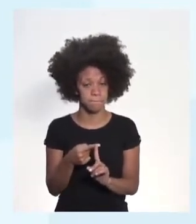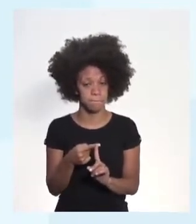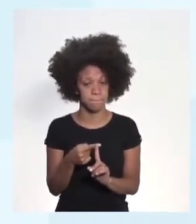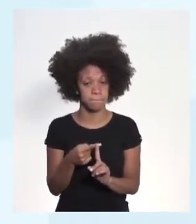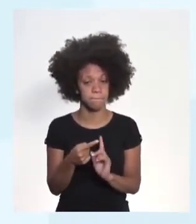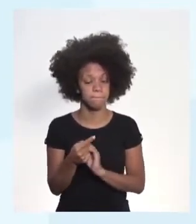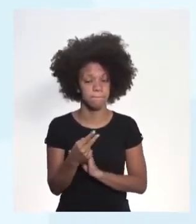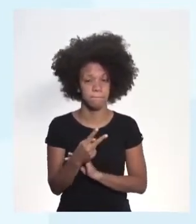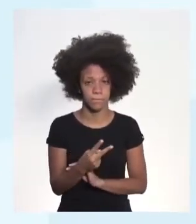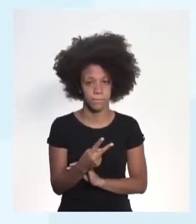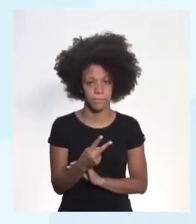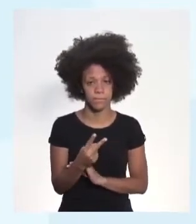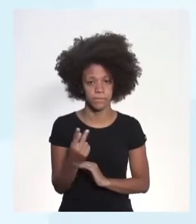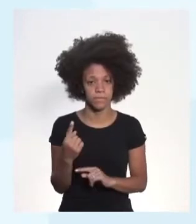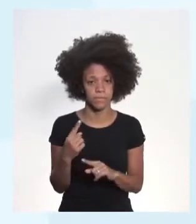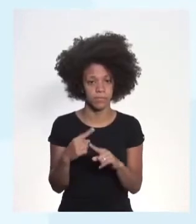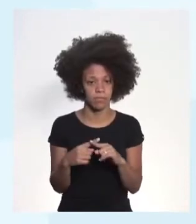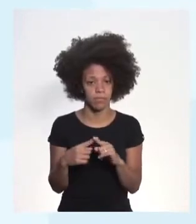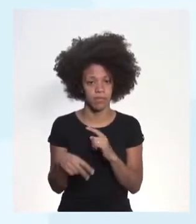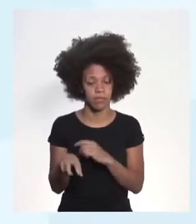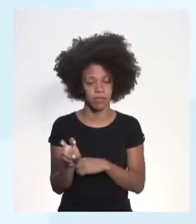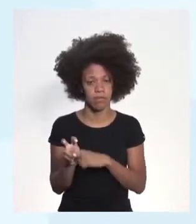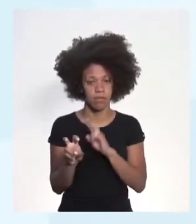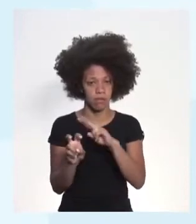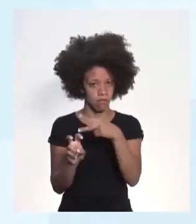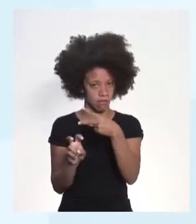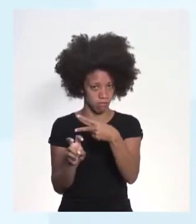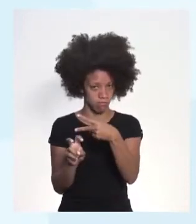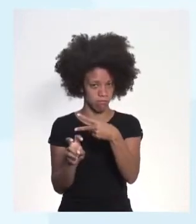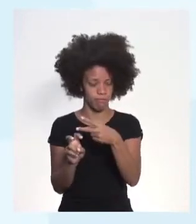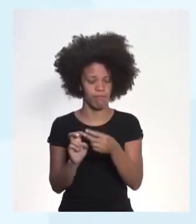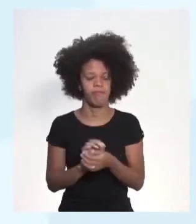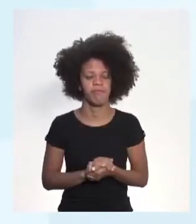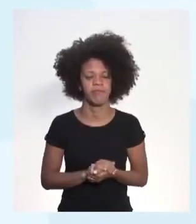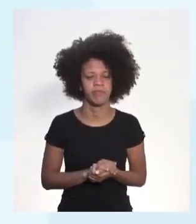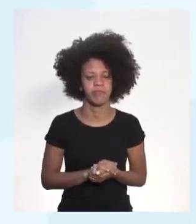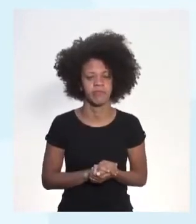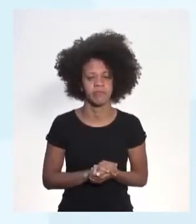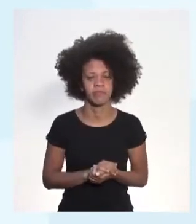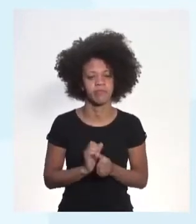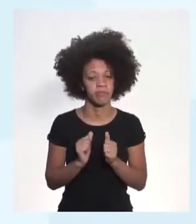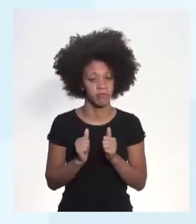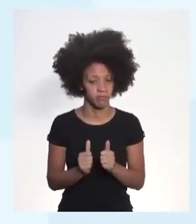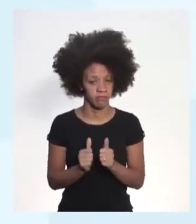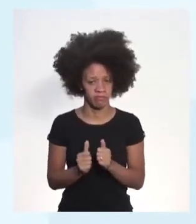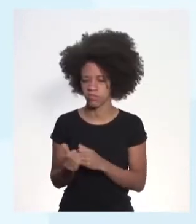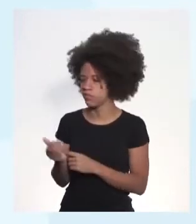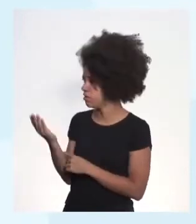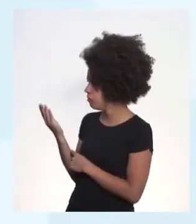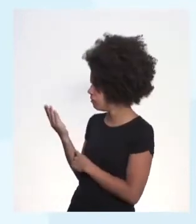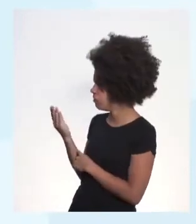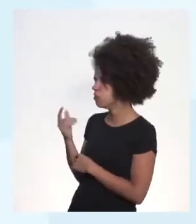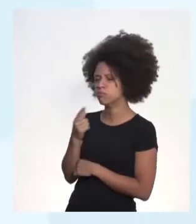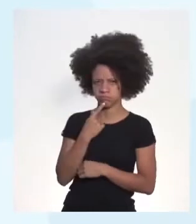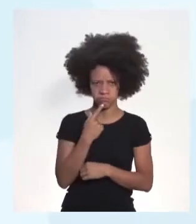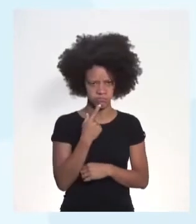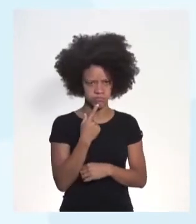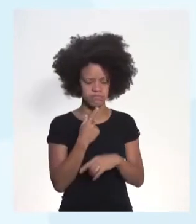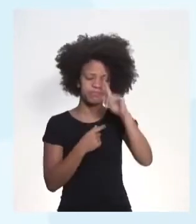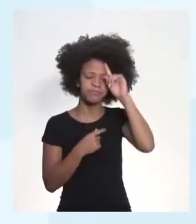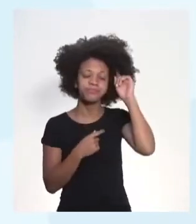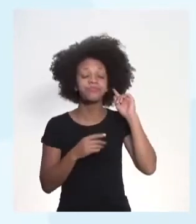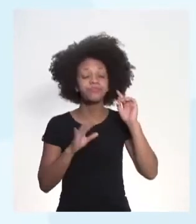as duas vezes 5 elevado ao quadrado né